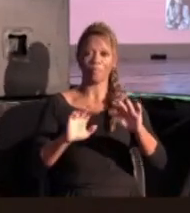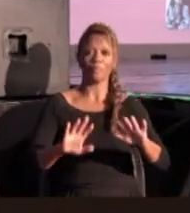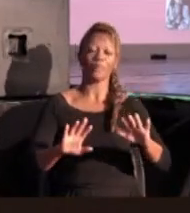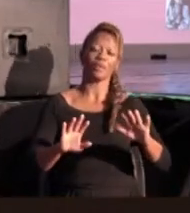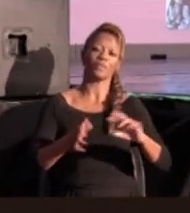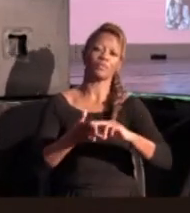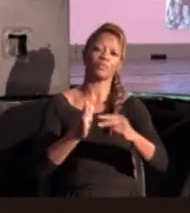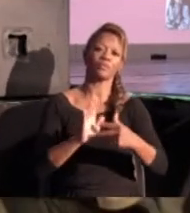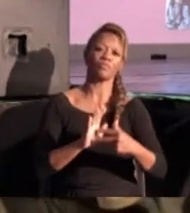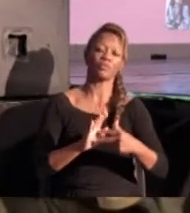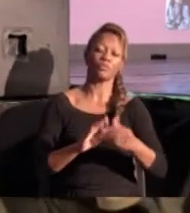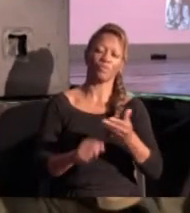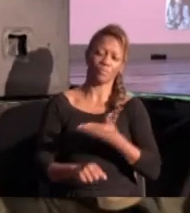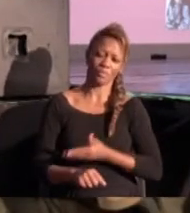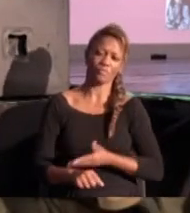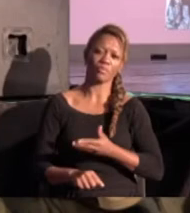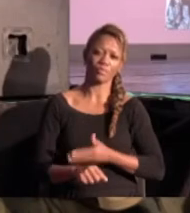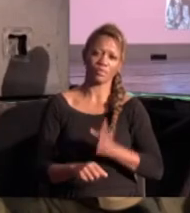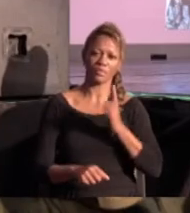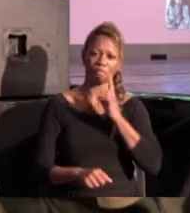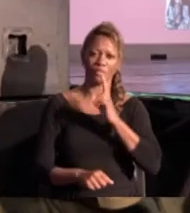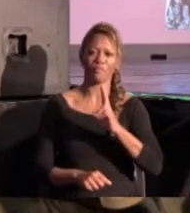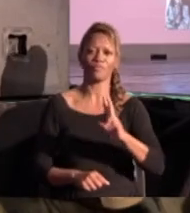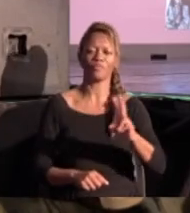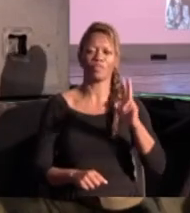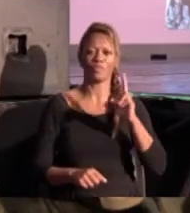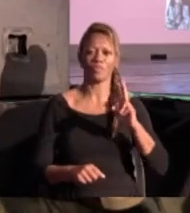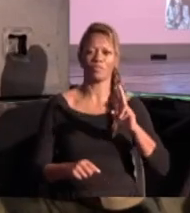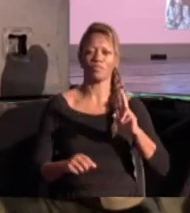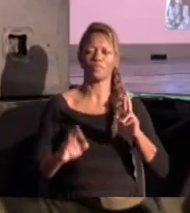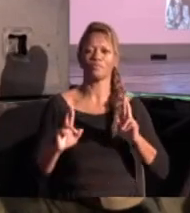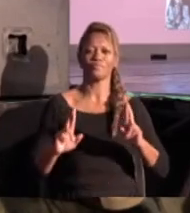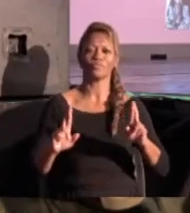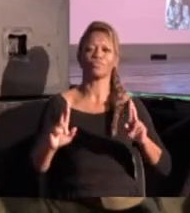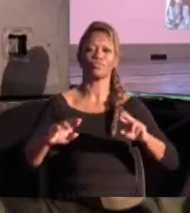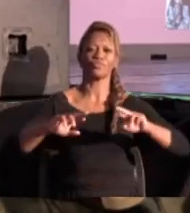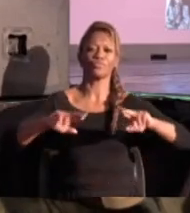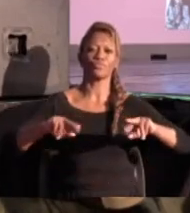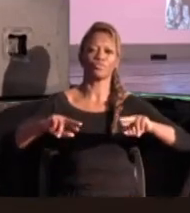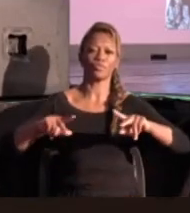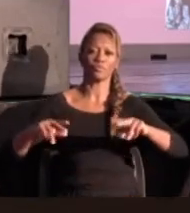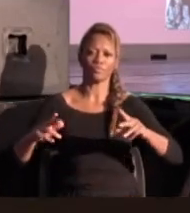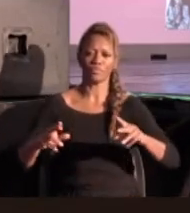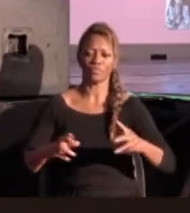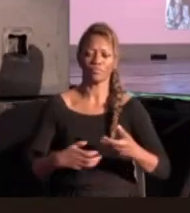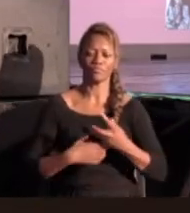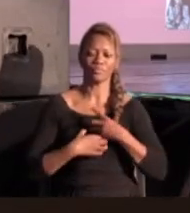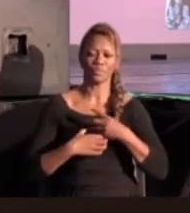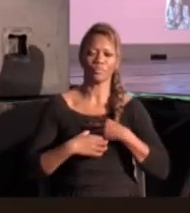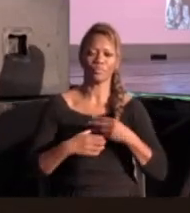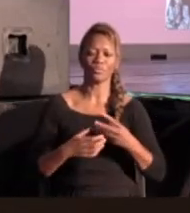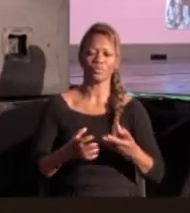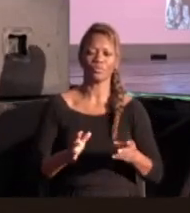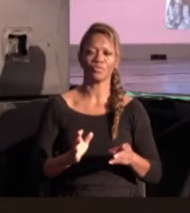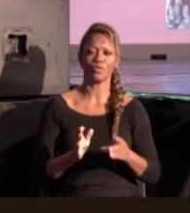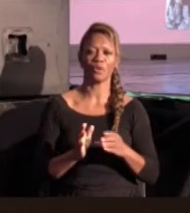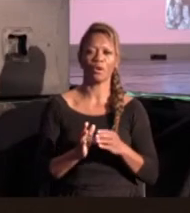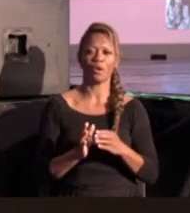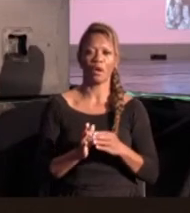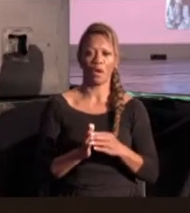outras tradições operam a partir de outras perspectivas. Nesse sentido, a Oyumi vai falar